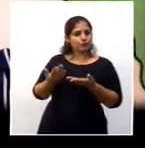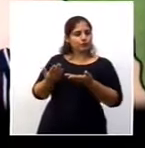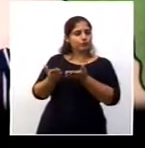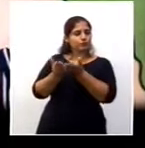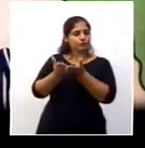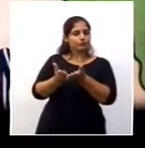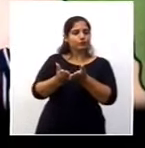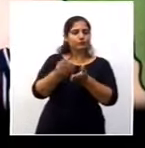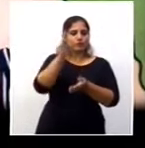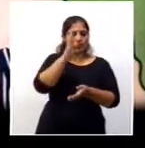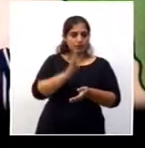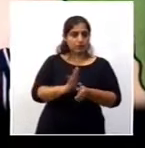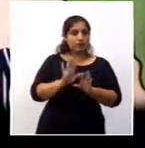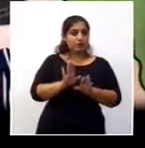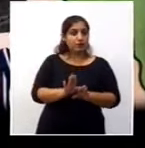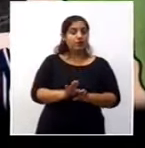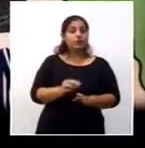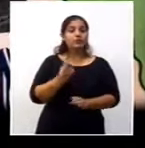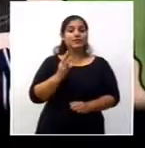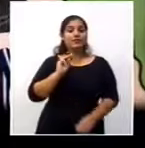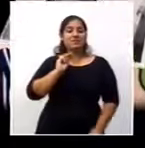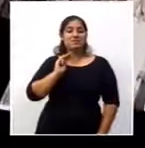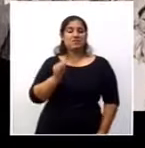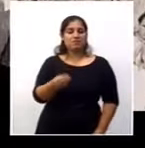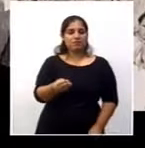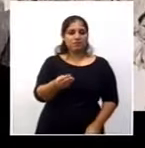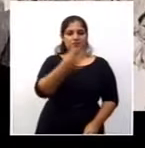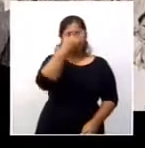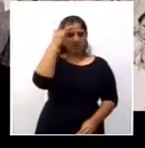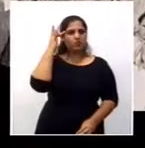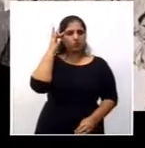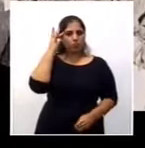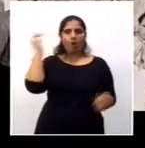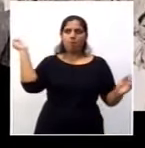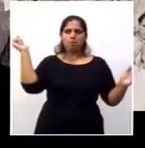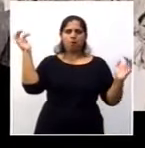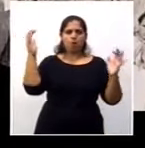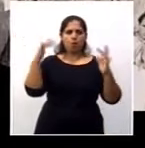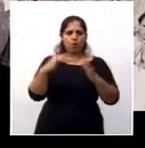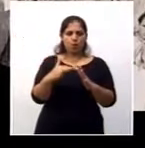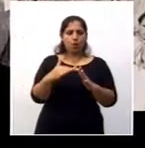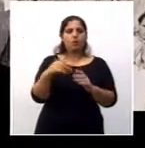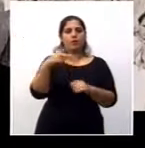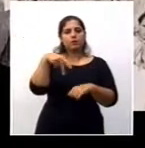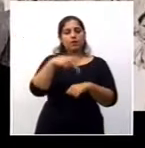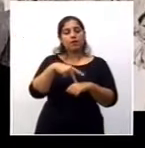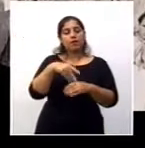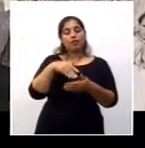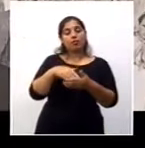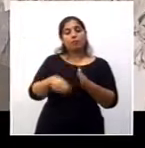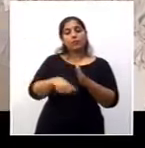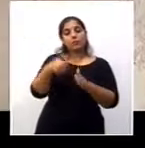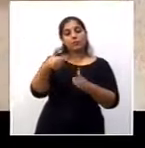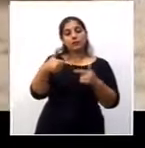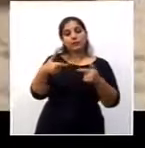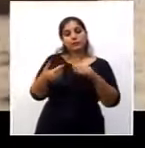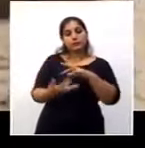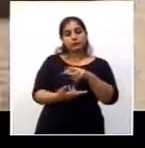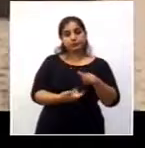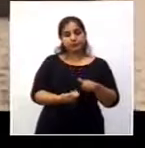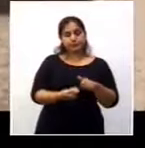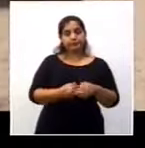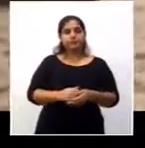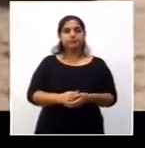Brasil. Cerca de 3 milhões de imigrantes entrariam no país até a Primeira Guerra Mundial.